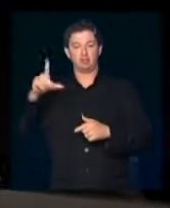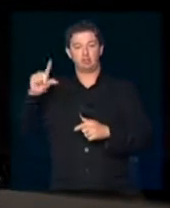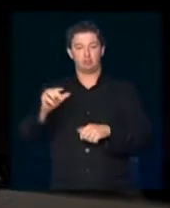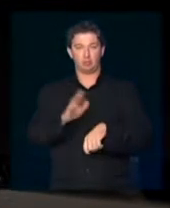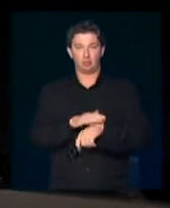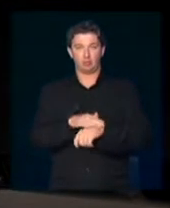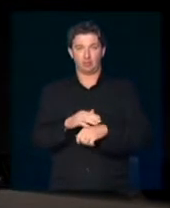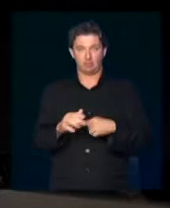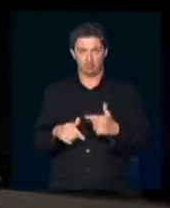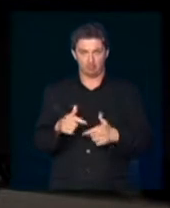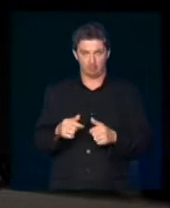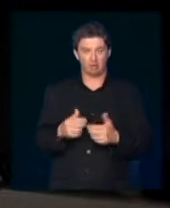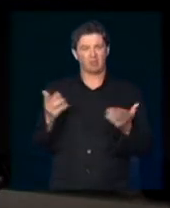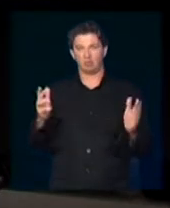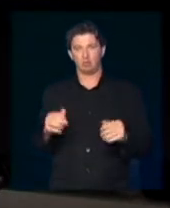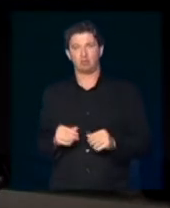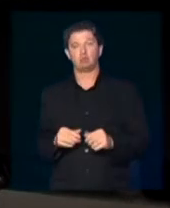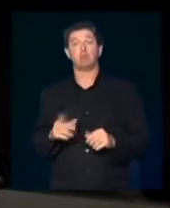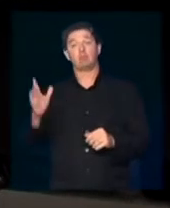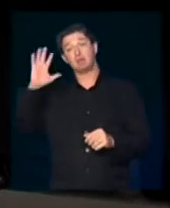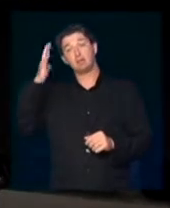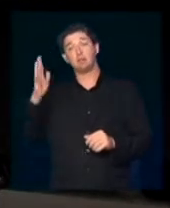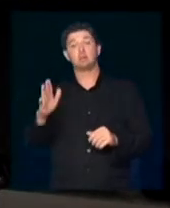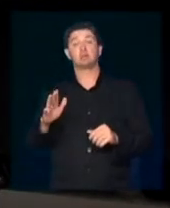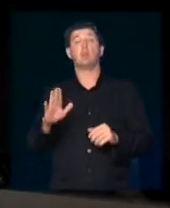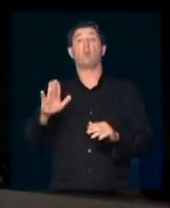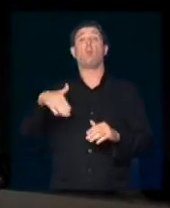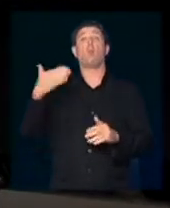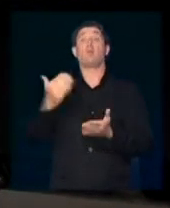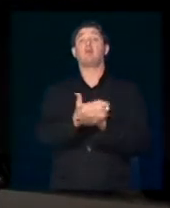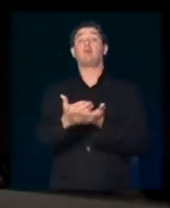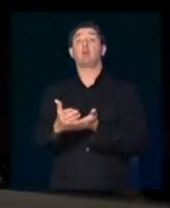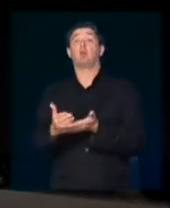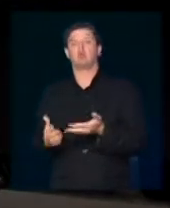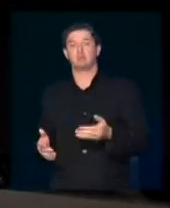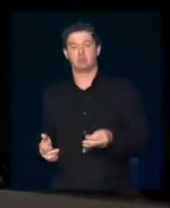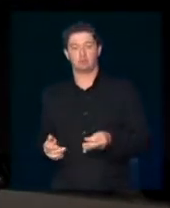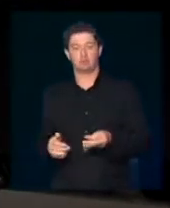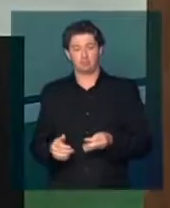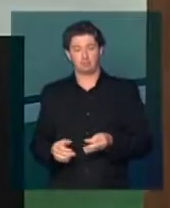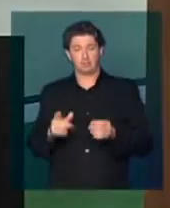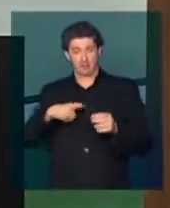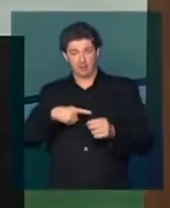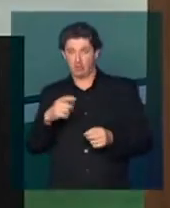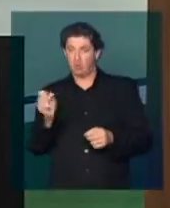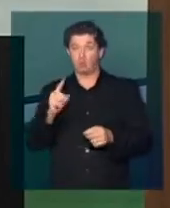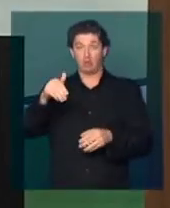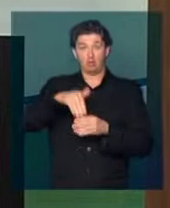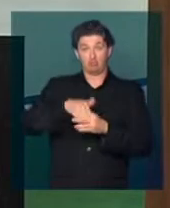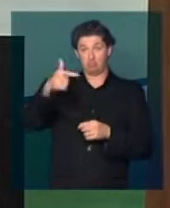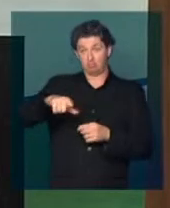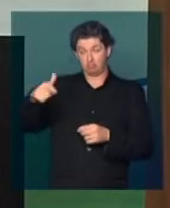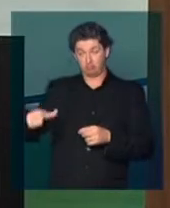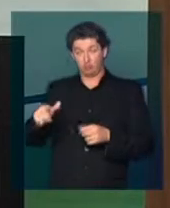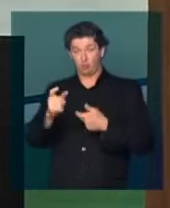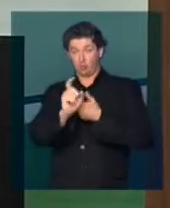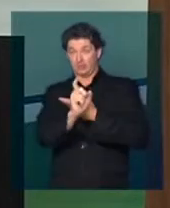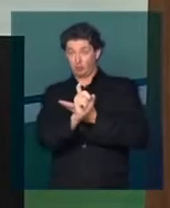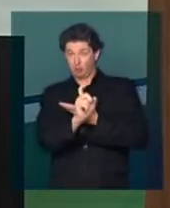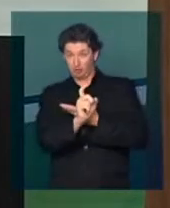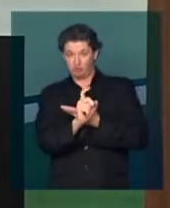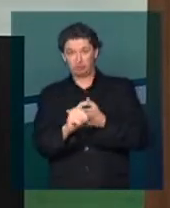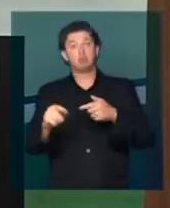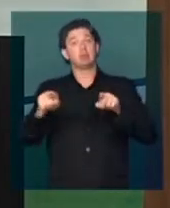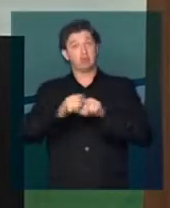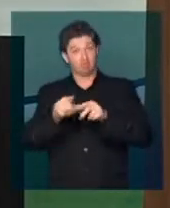tamanho do mandato. Enfim, você vai decidir qual será a coincidência, qual é o tamanho. Se nós teremos ou não reeleição para os cargos do Executivo e